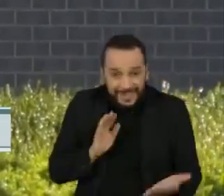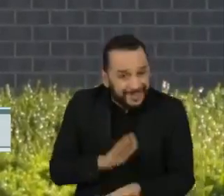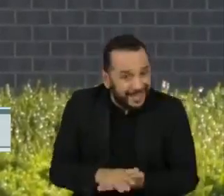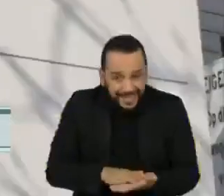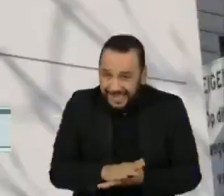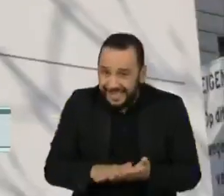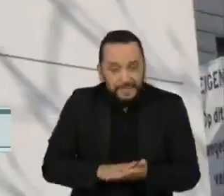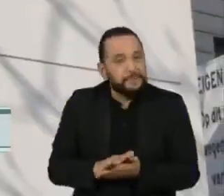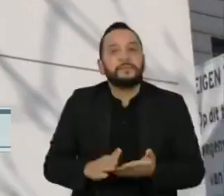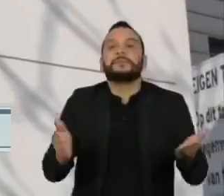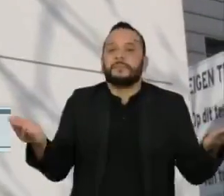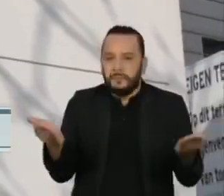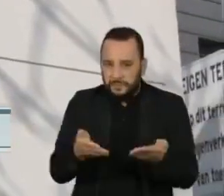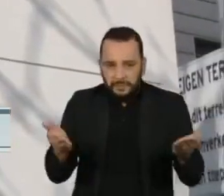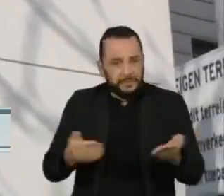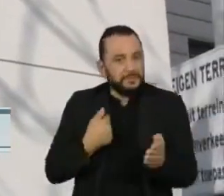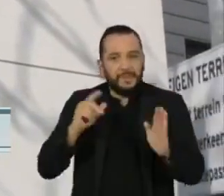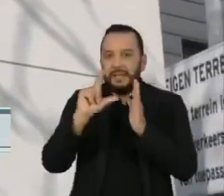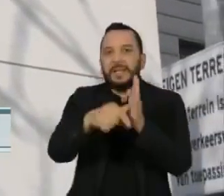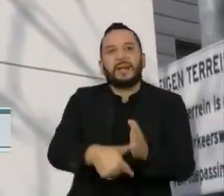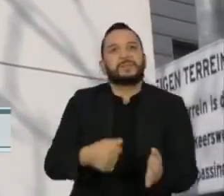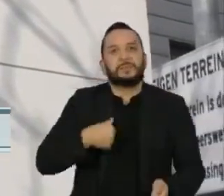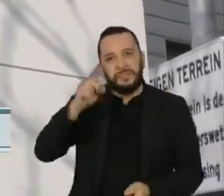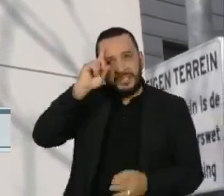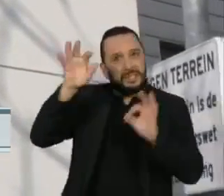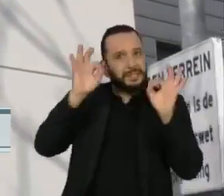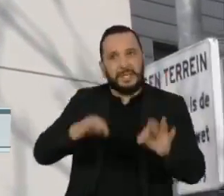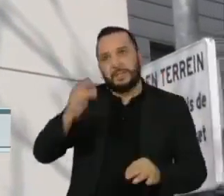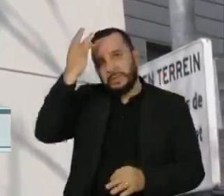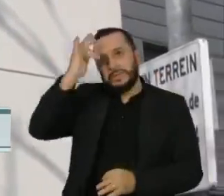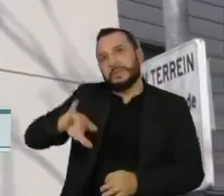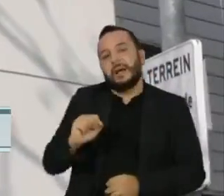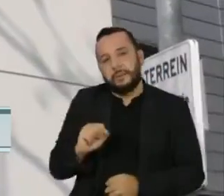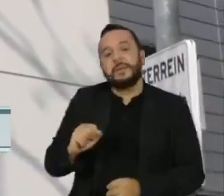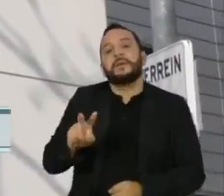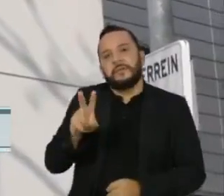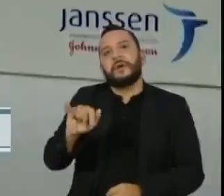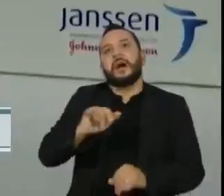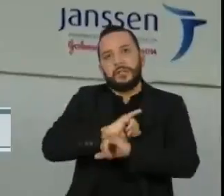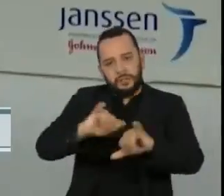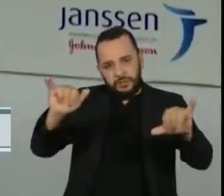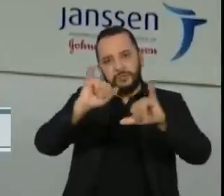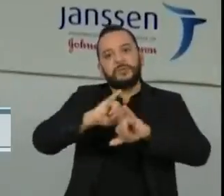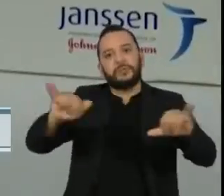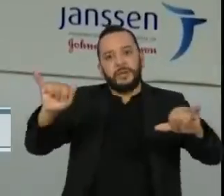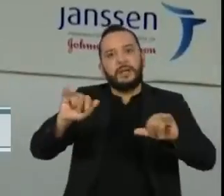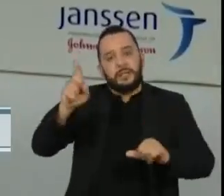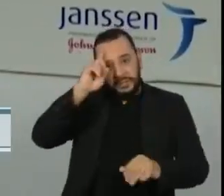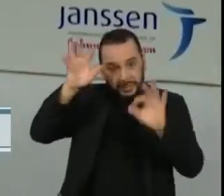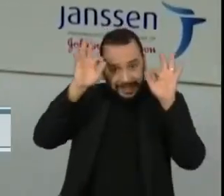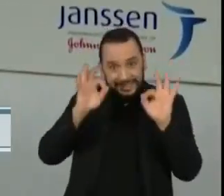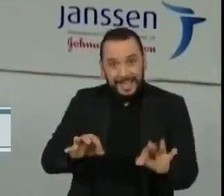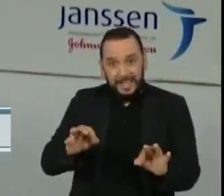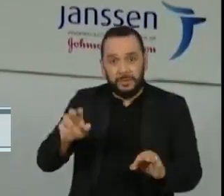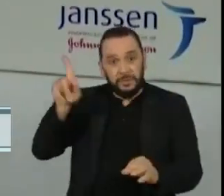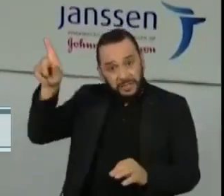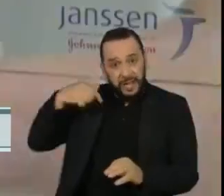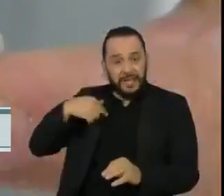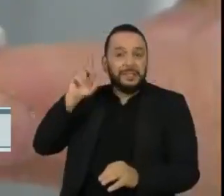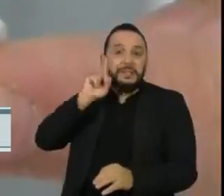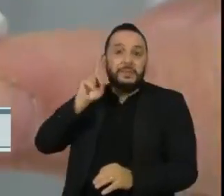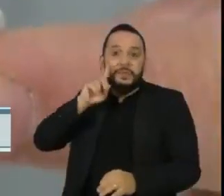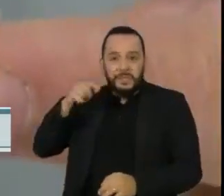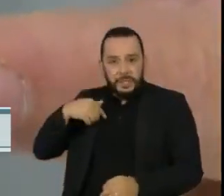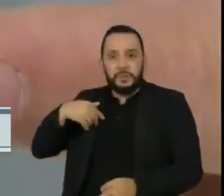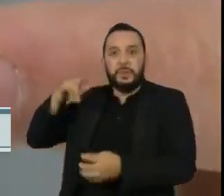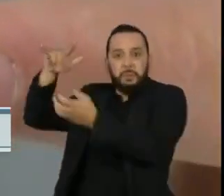com isso agora não há mais previsão a pasta só vai divulgar nova data quando o carregamento embarcar